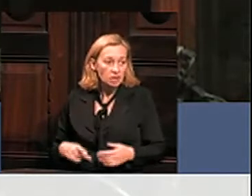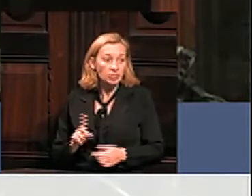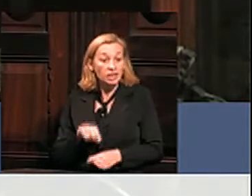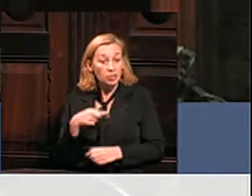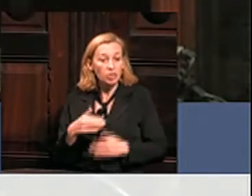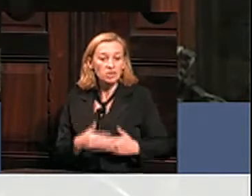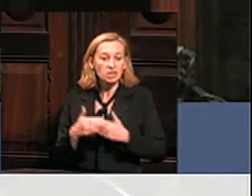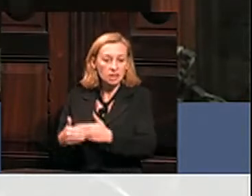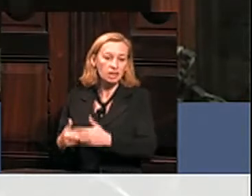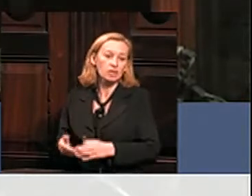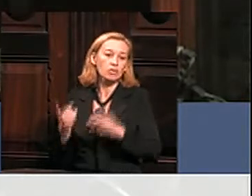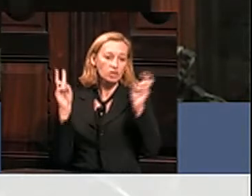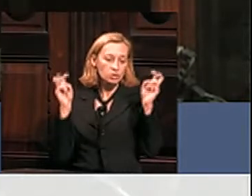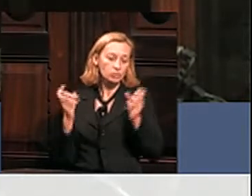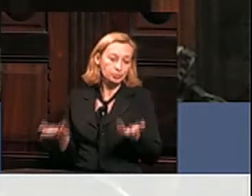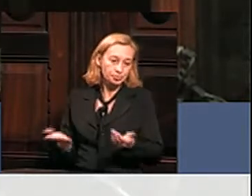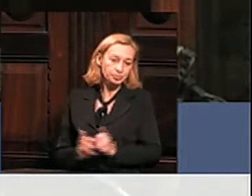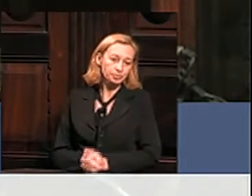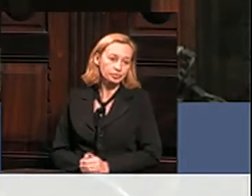matéria.